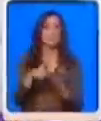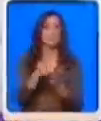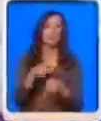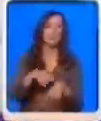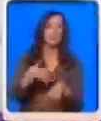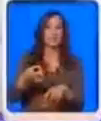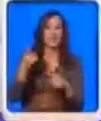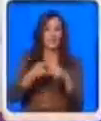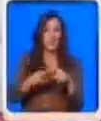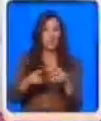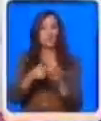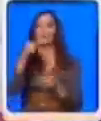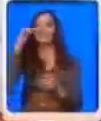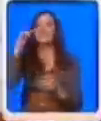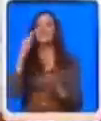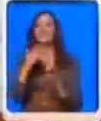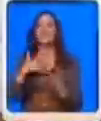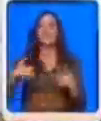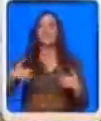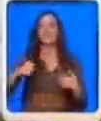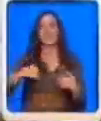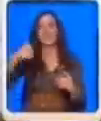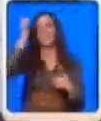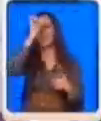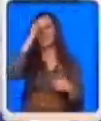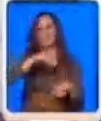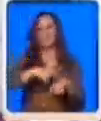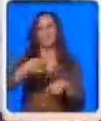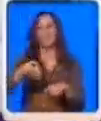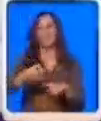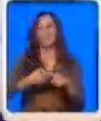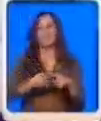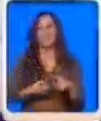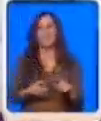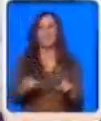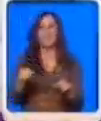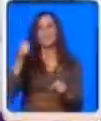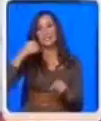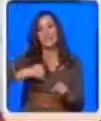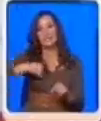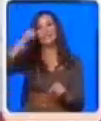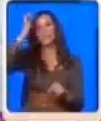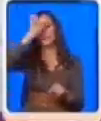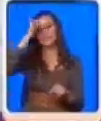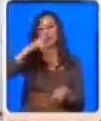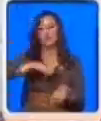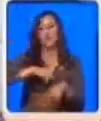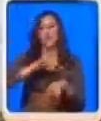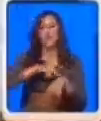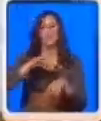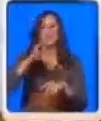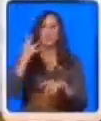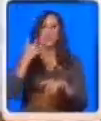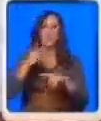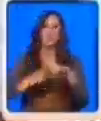21h30 e fins de semana. Não, às quintas, sextas, sábados e domingos às 21h30. Era todos os dias. E aos sábados e domingos. E não havia folgas, mas às 16h30